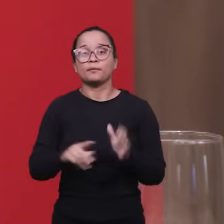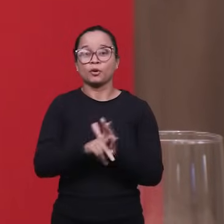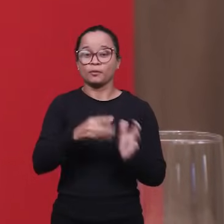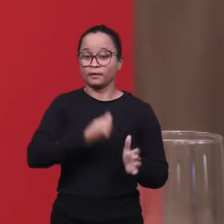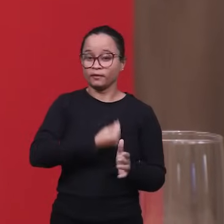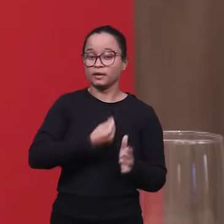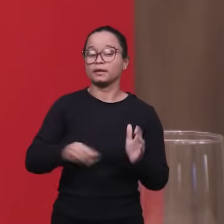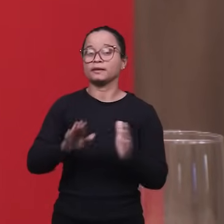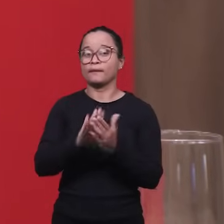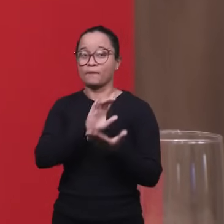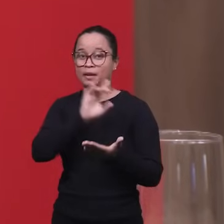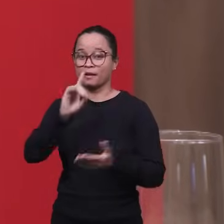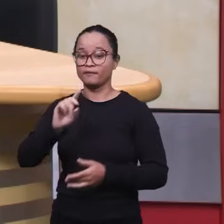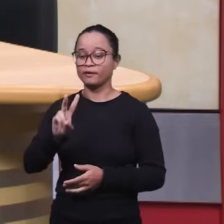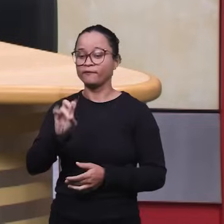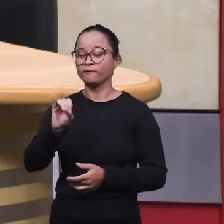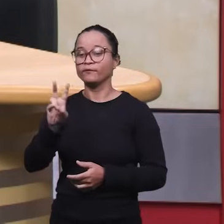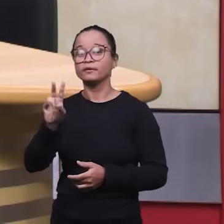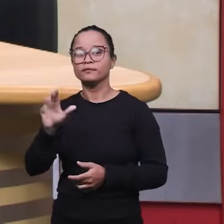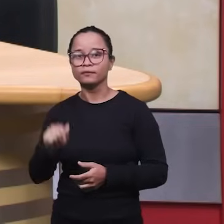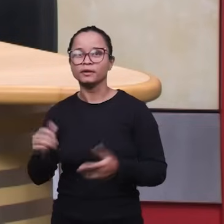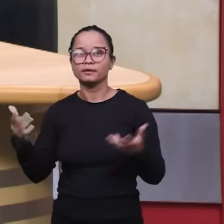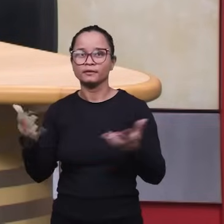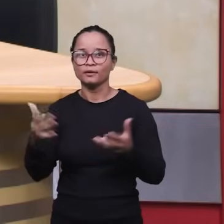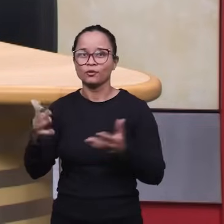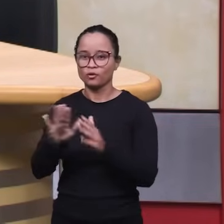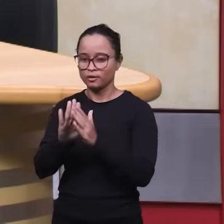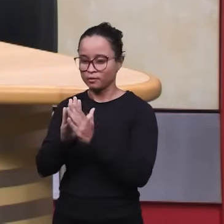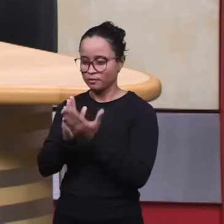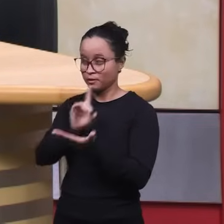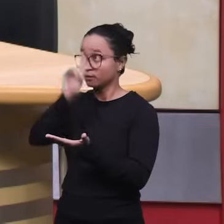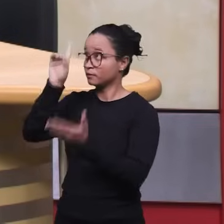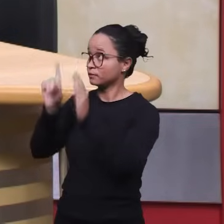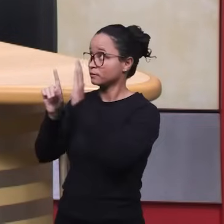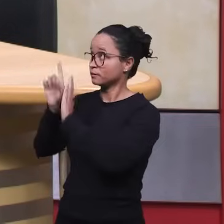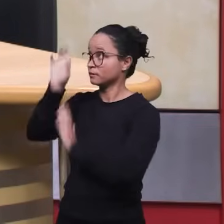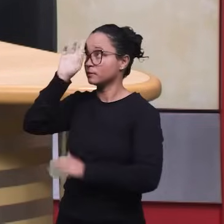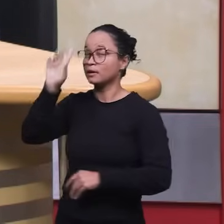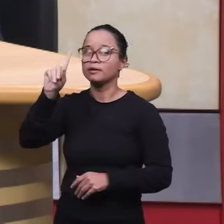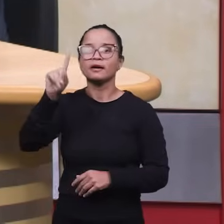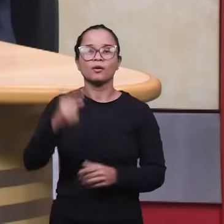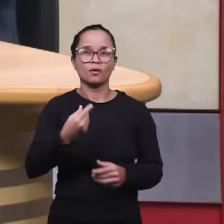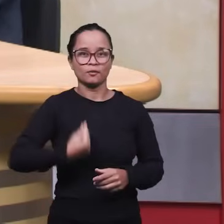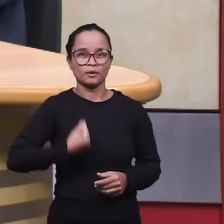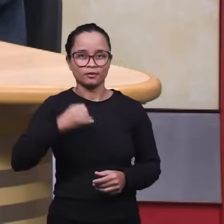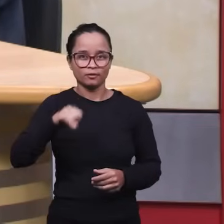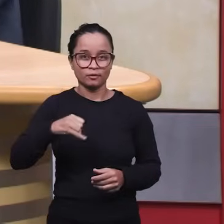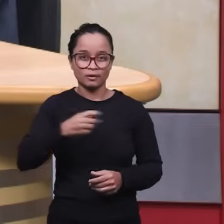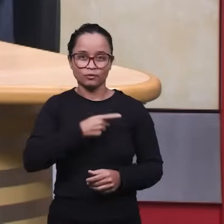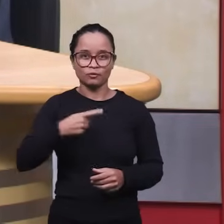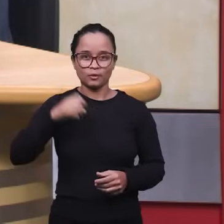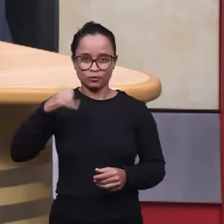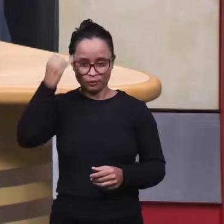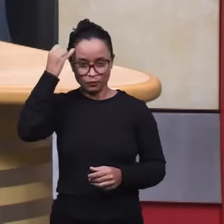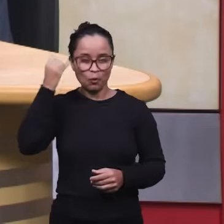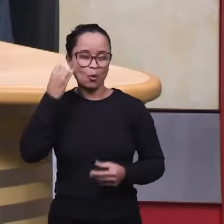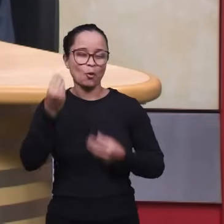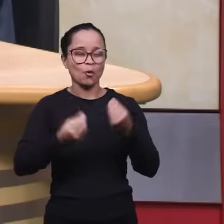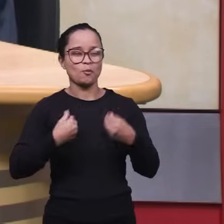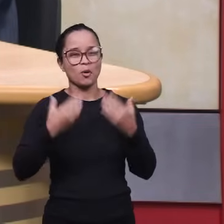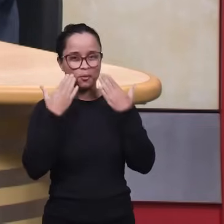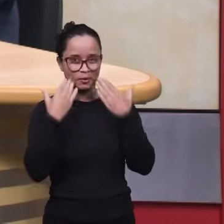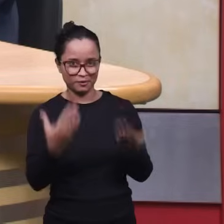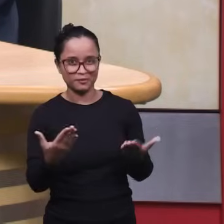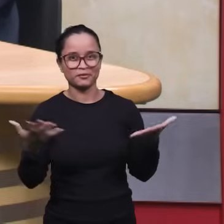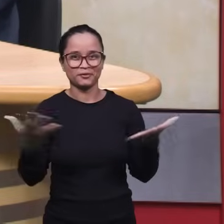à palavra hoje com a presença do pastor Josias. Eu sei que ele vai fazer depois um relatório sobre a minha performance,